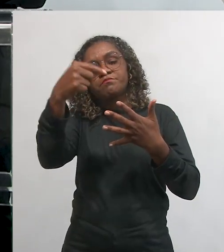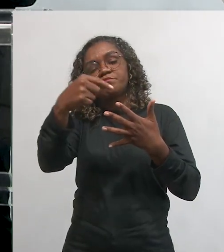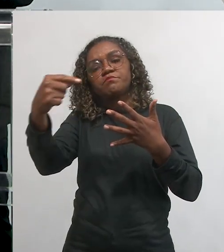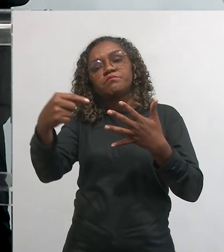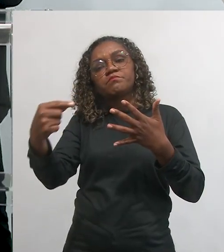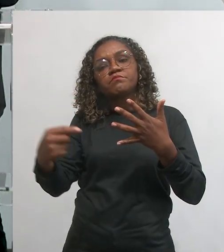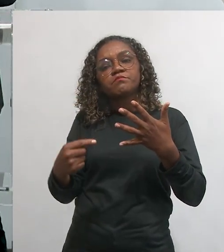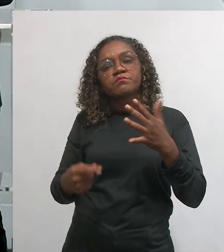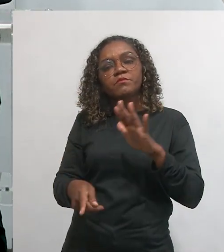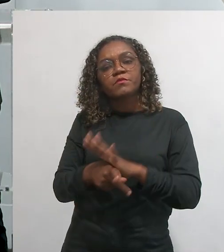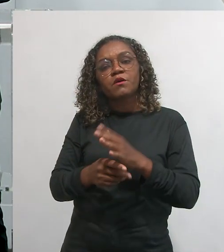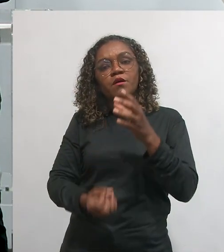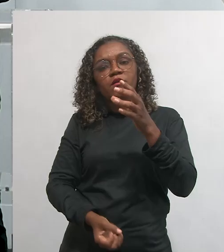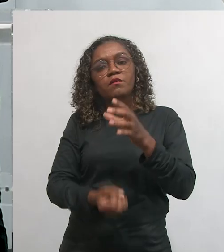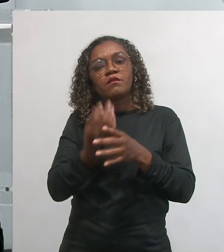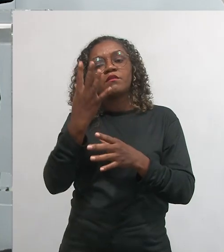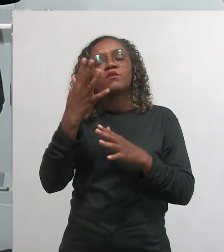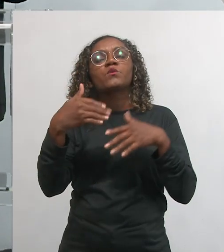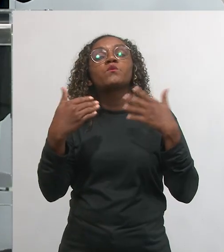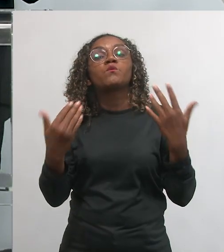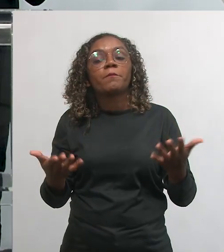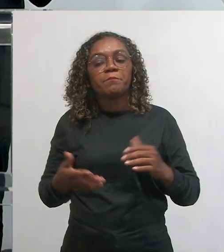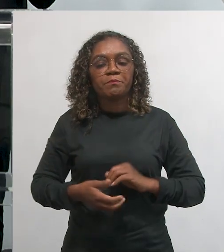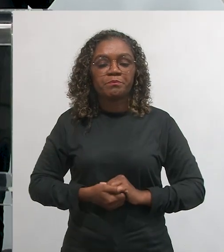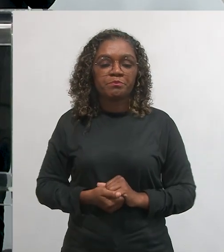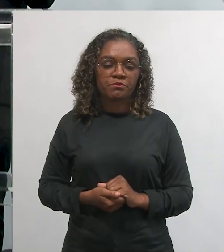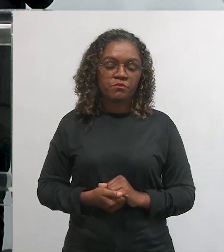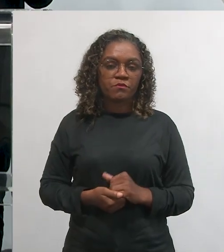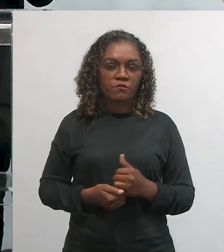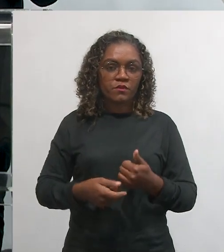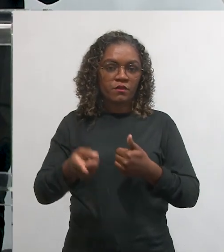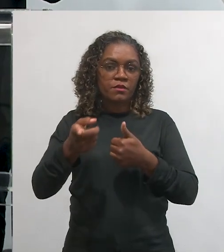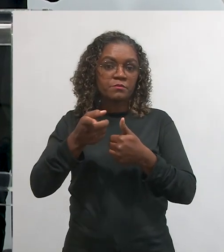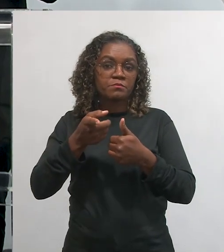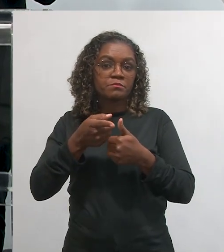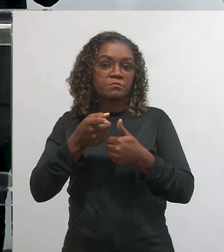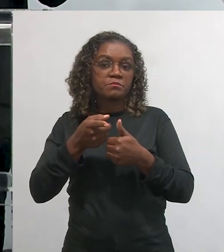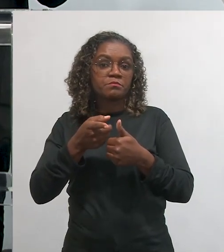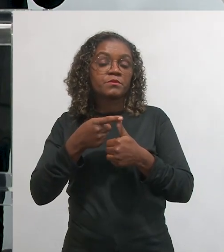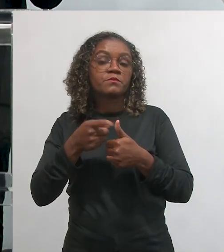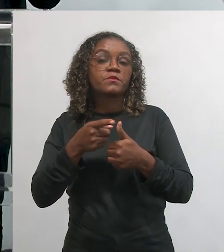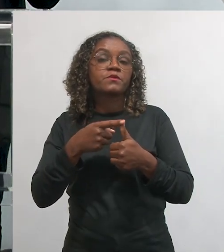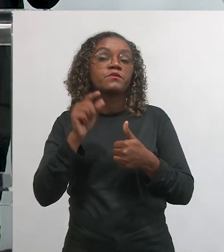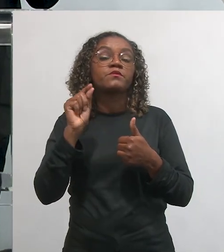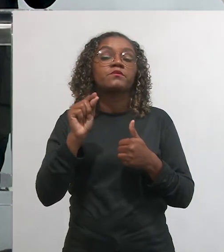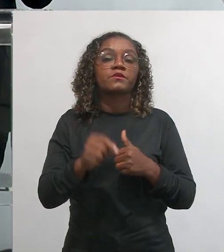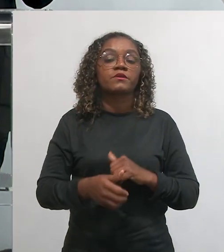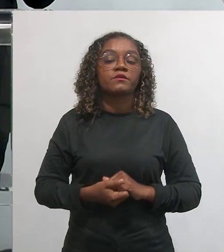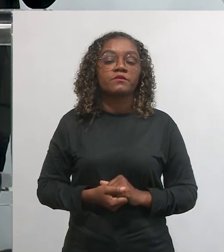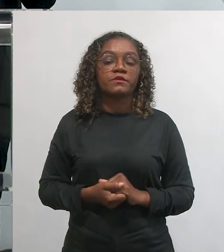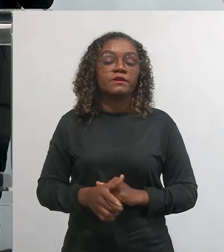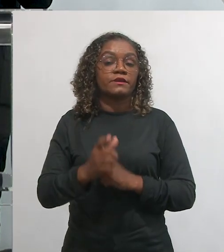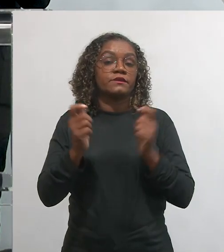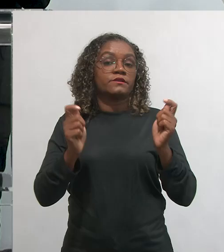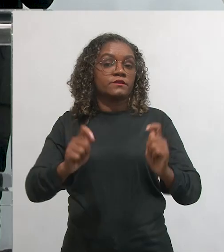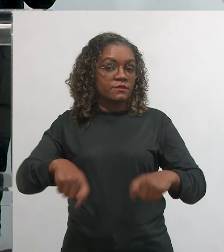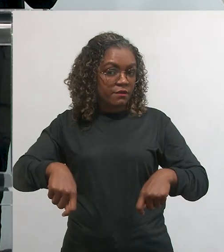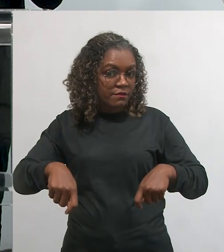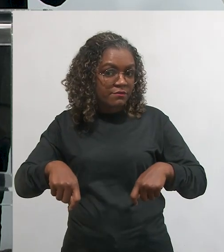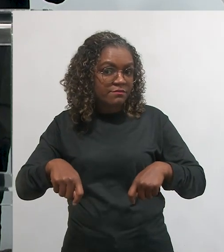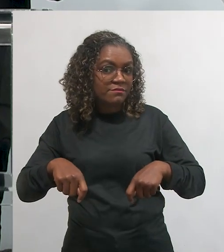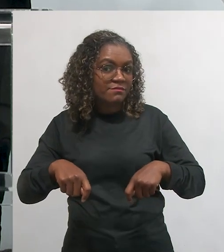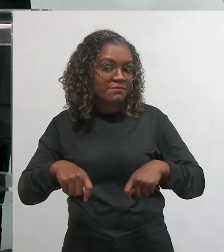critérios que eu acabei de trazer para vocês? O primeiro critério é que essas regras tenham o máximo de